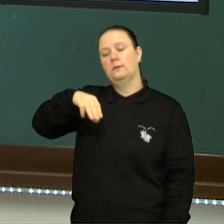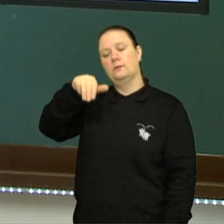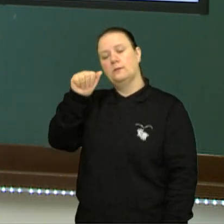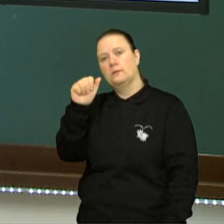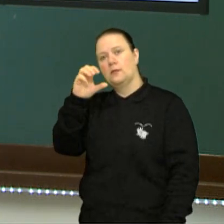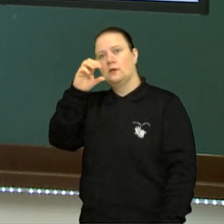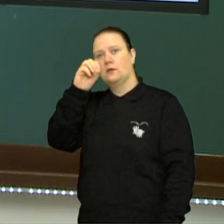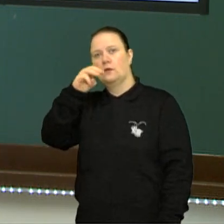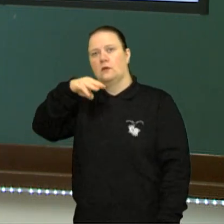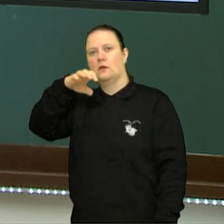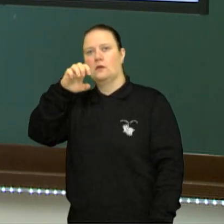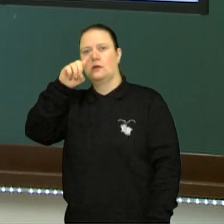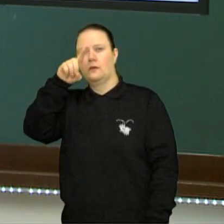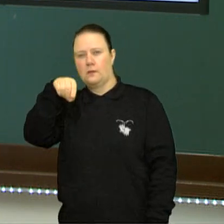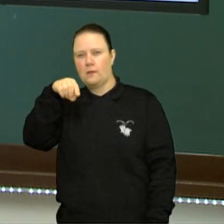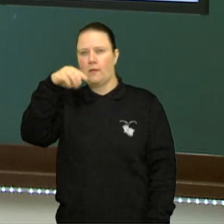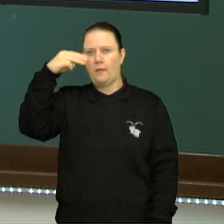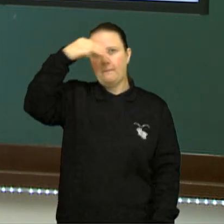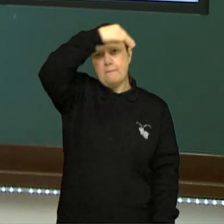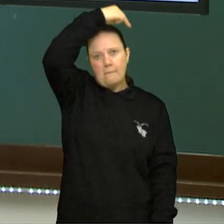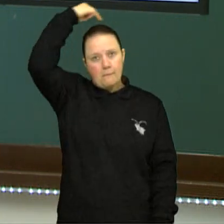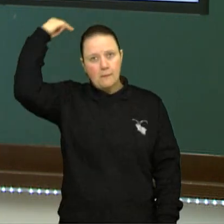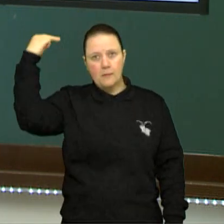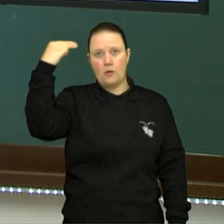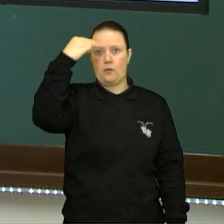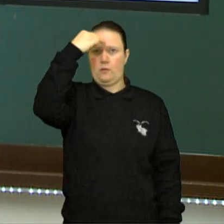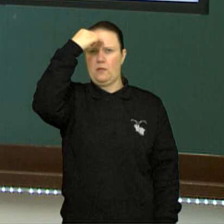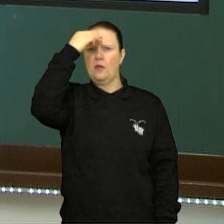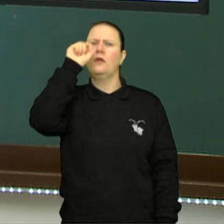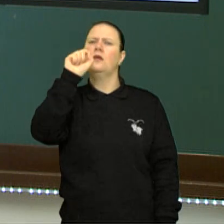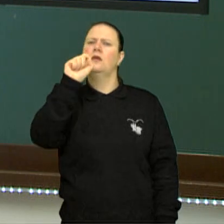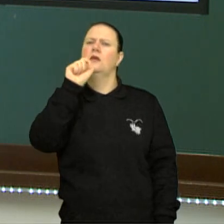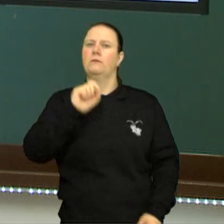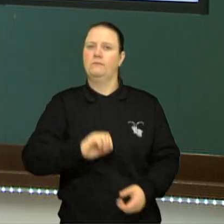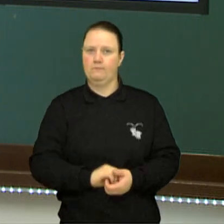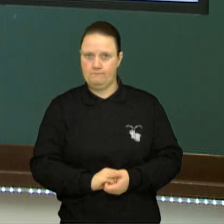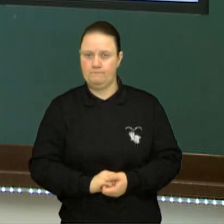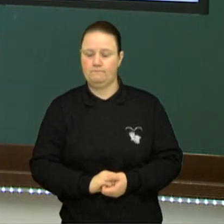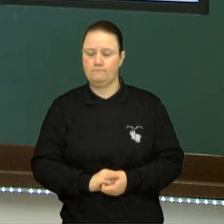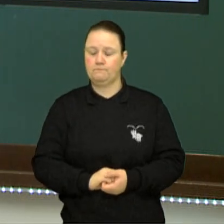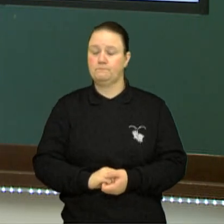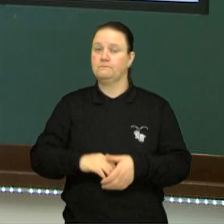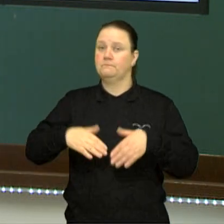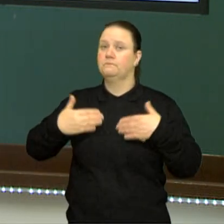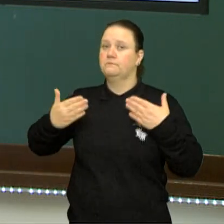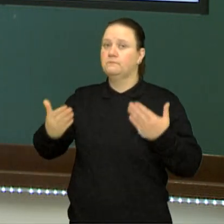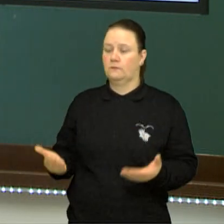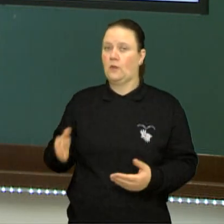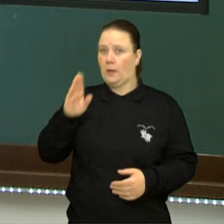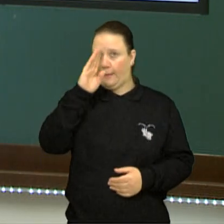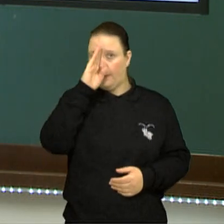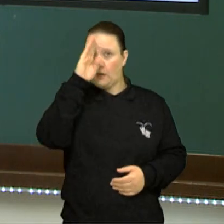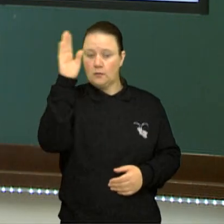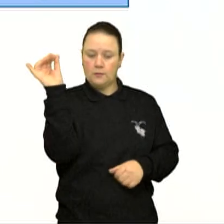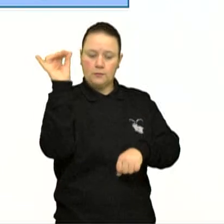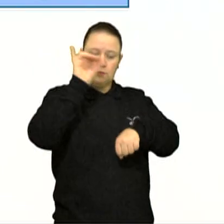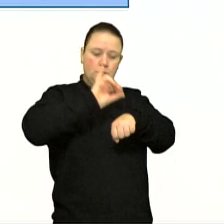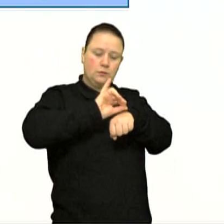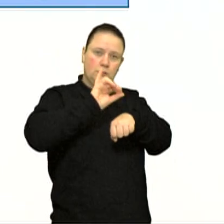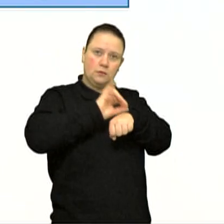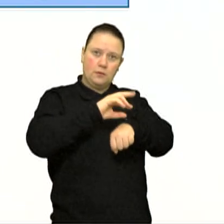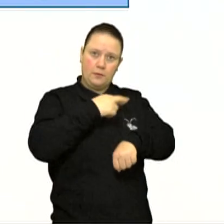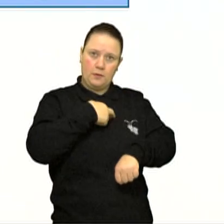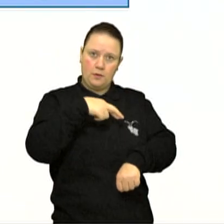Maomé? Mohammed, né? Quem que foi esse tal Maomé? Então, pessoal, o principal centro religioso